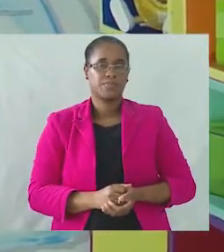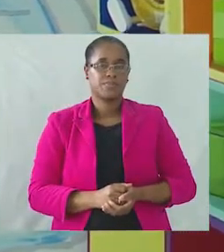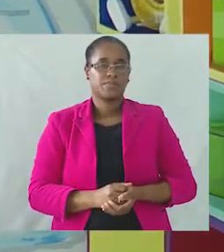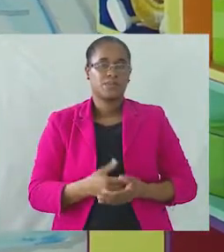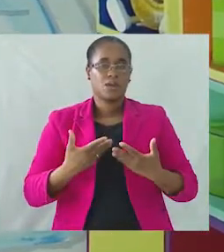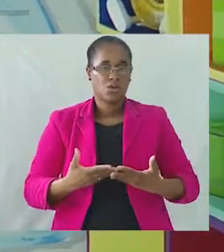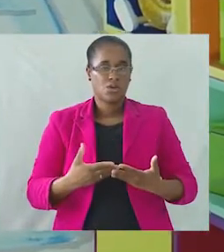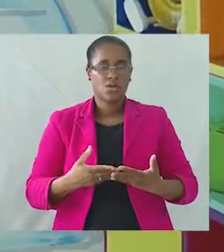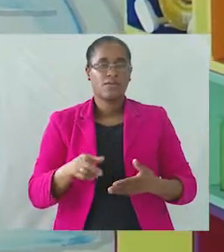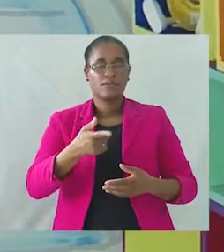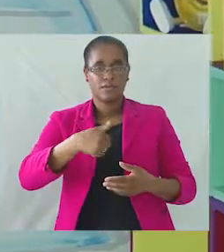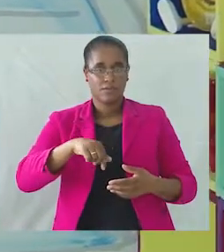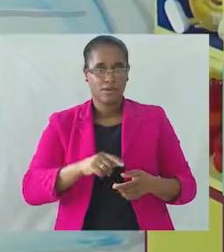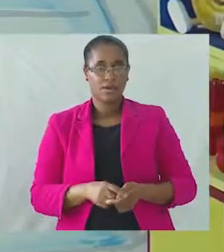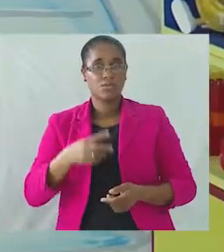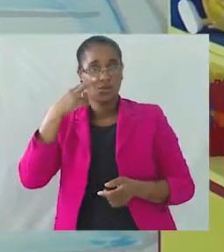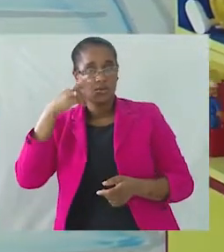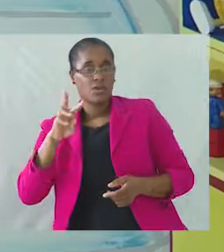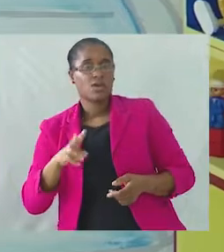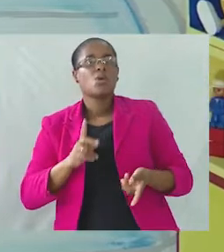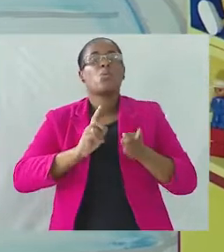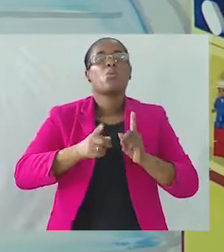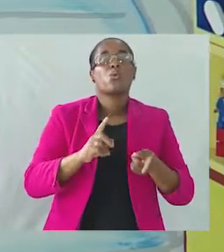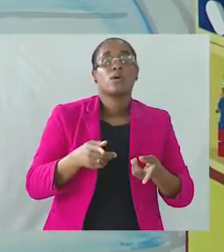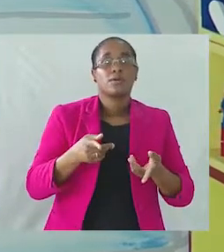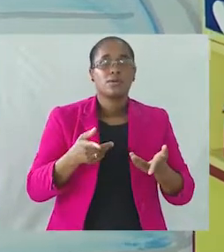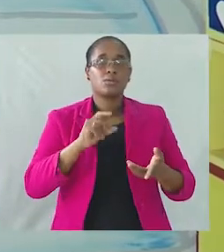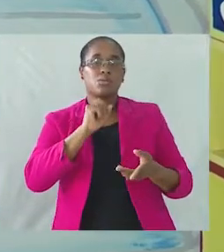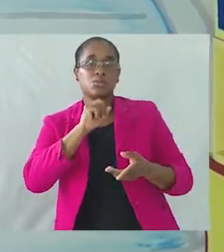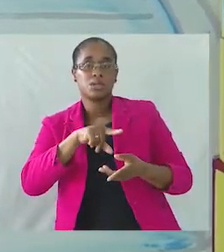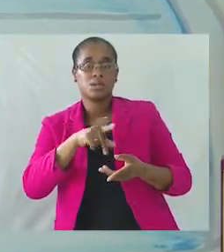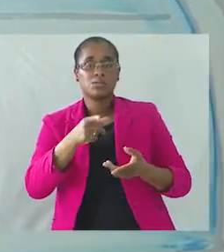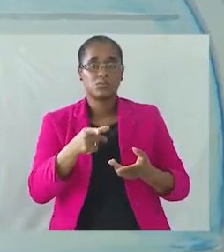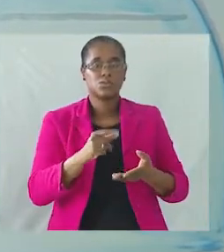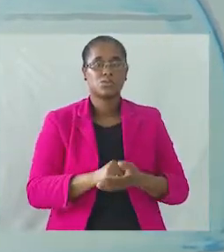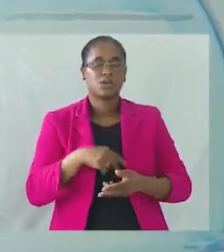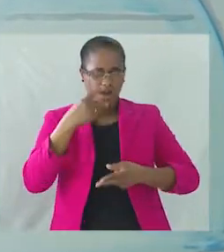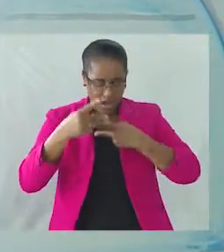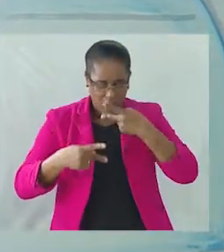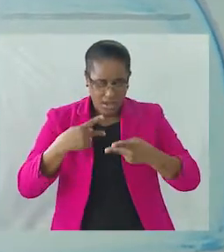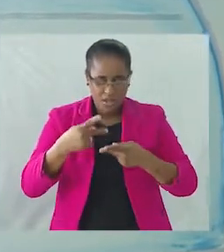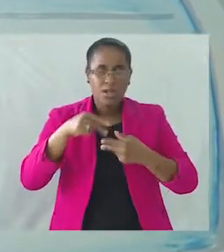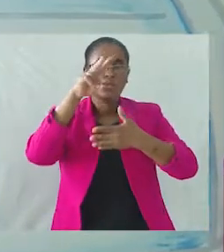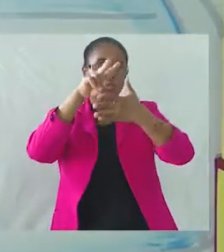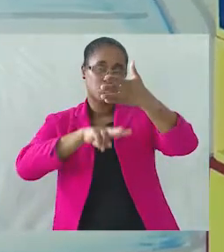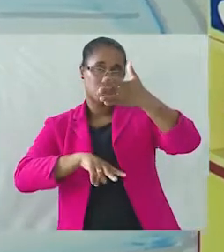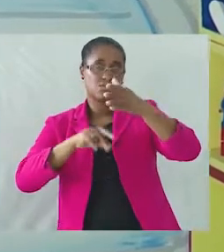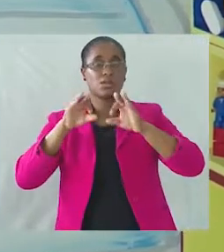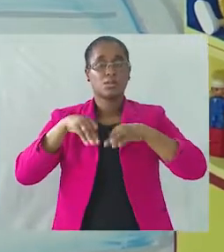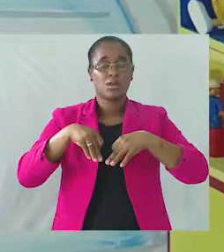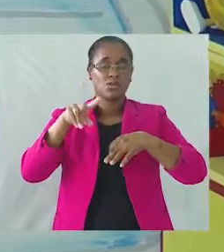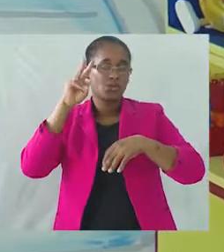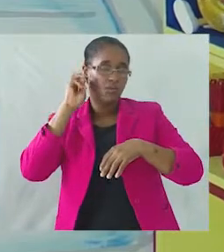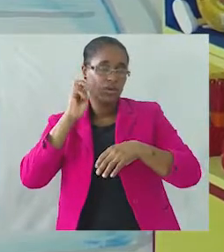vamos agora ver o que podemos analisar do texto que acabaram de